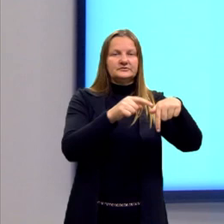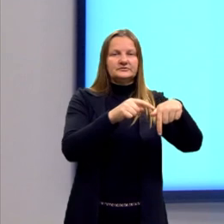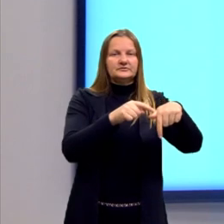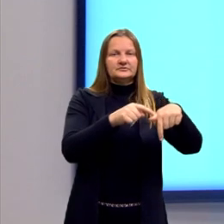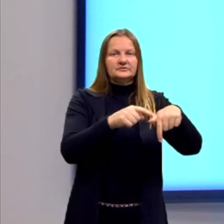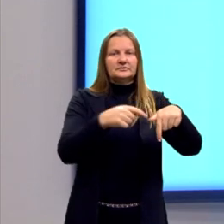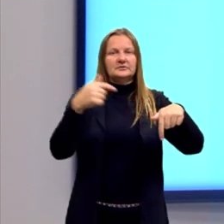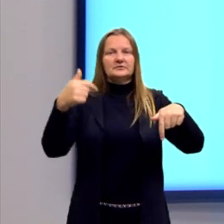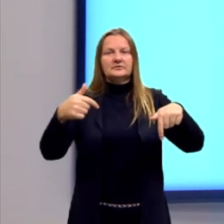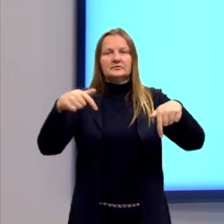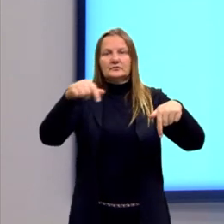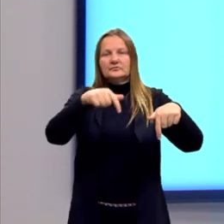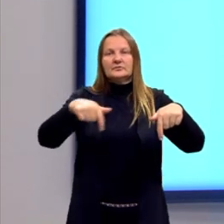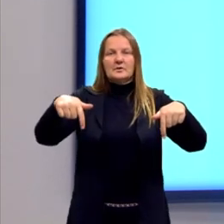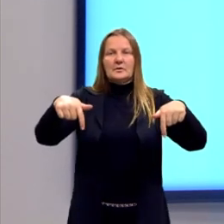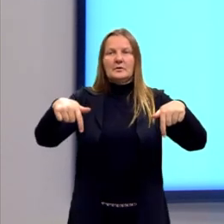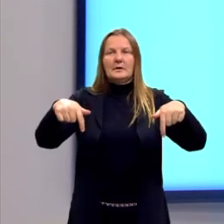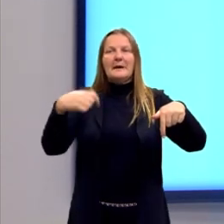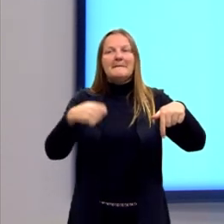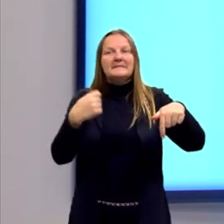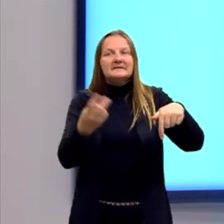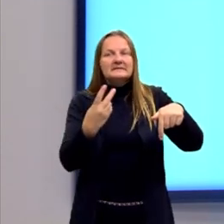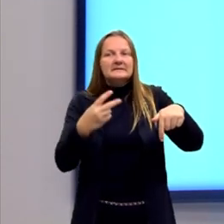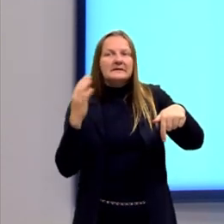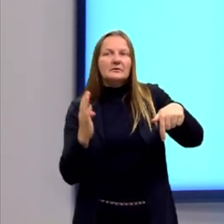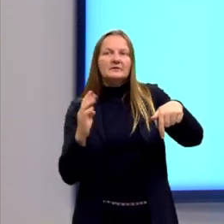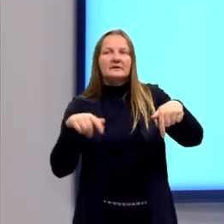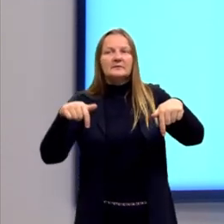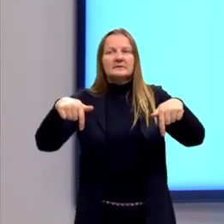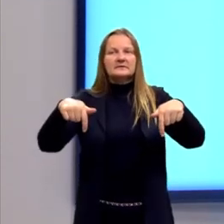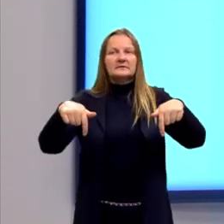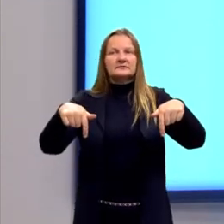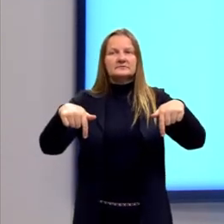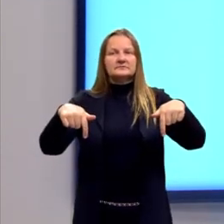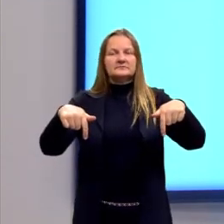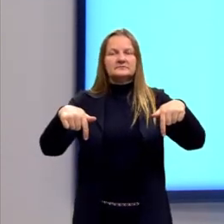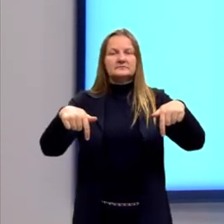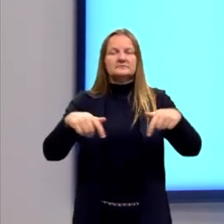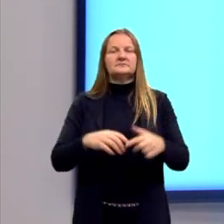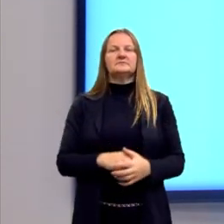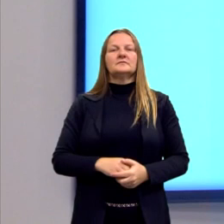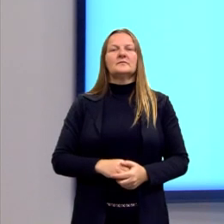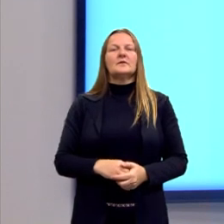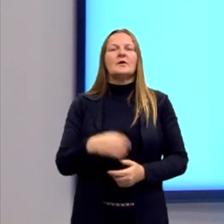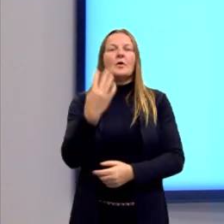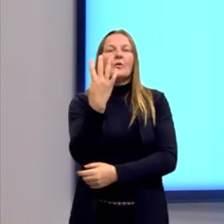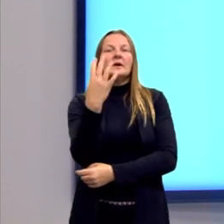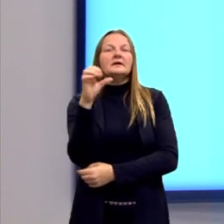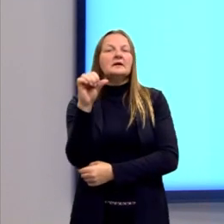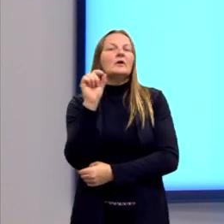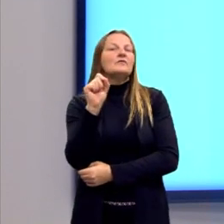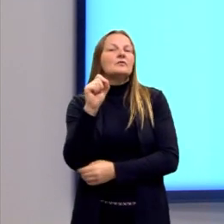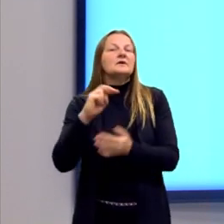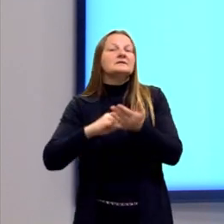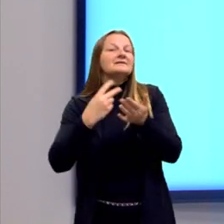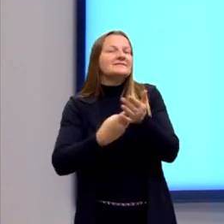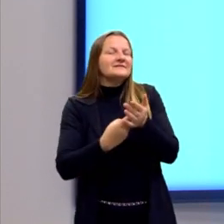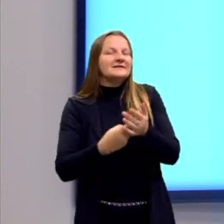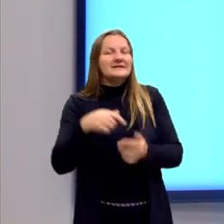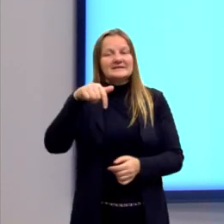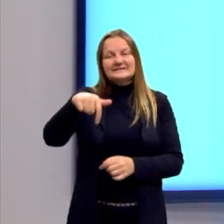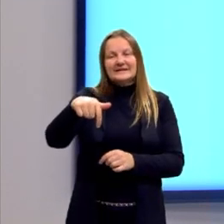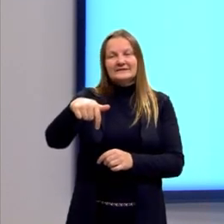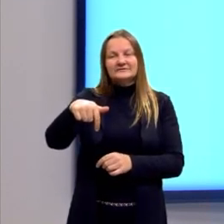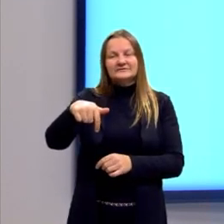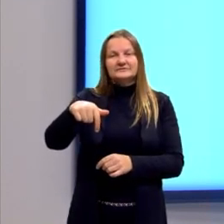então no segundo lado da Igualdade eu busco chegar também na base 7/49 A gente sabe que é